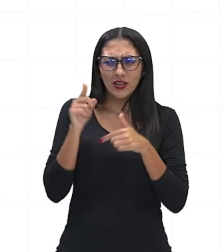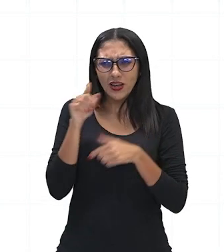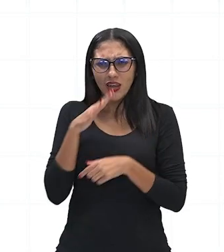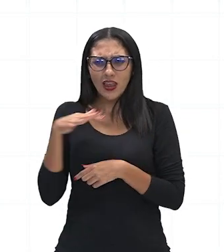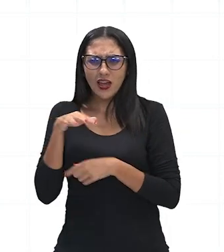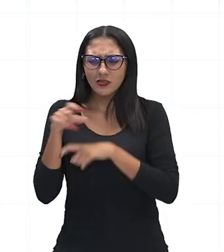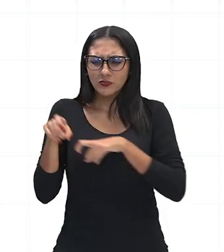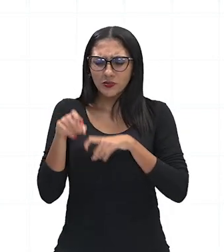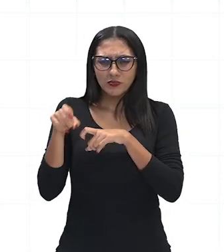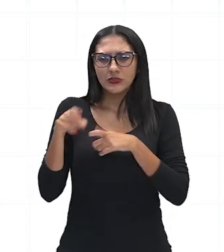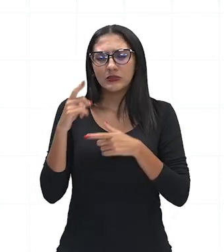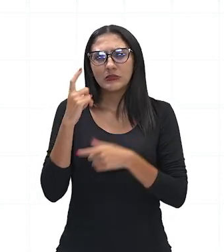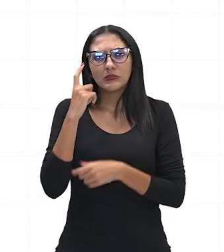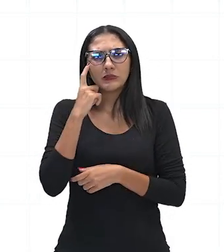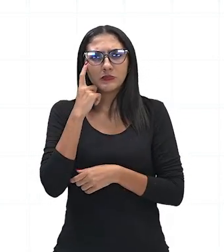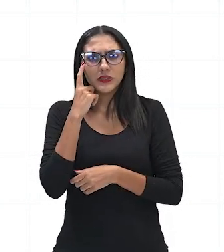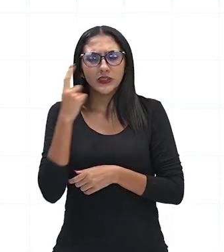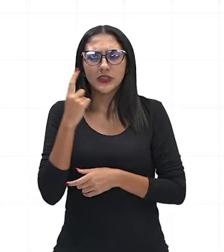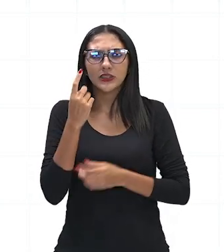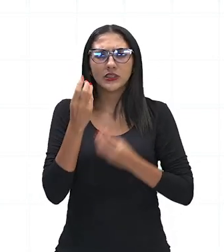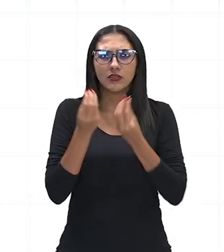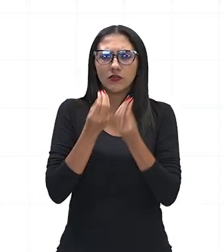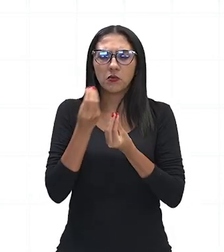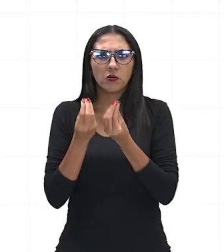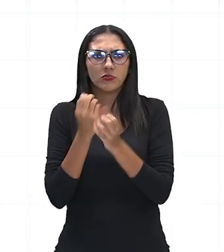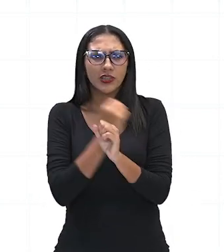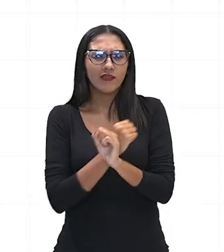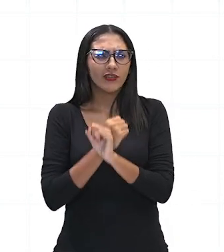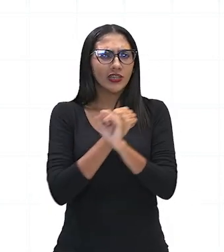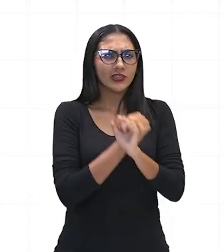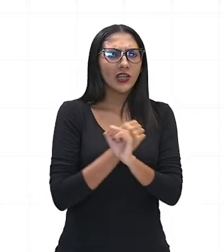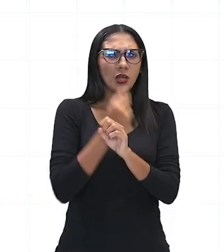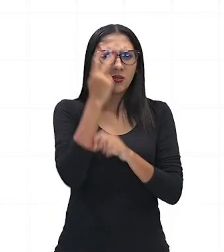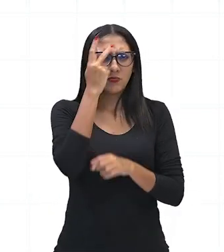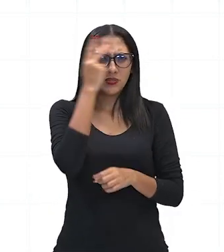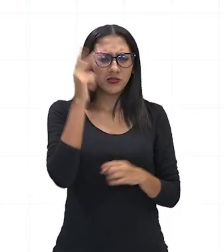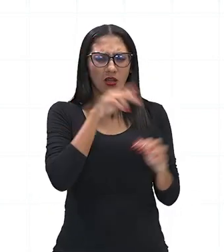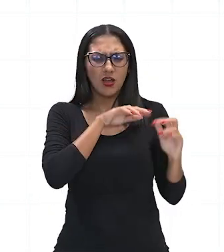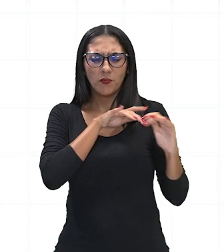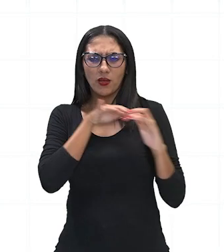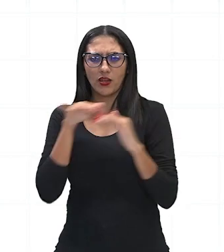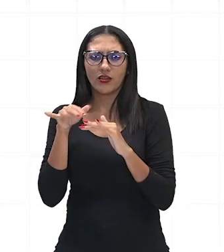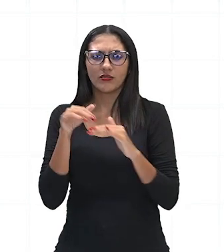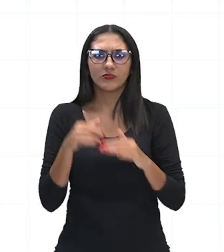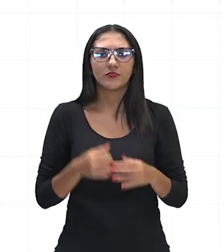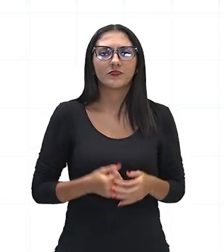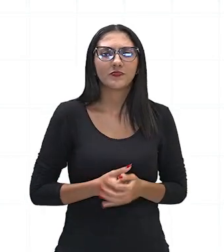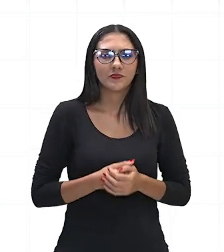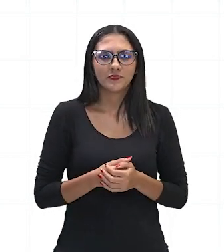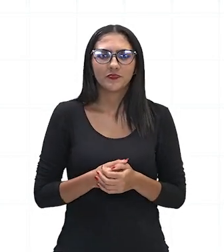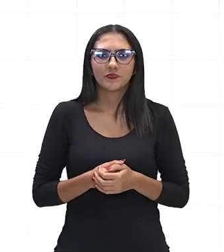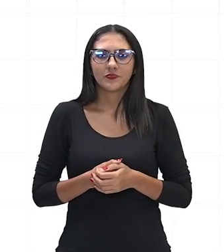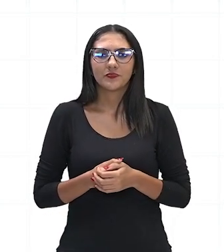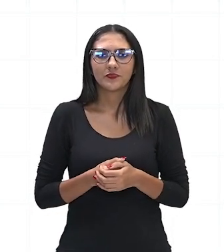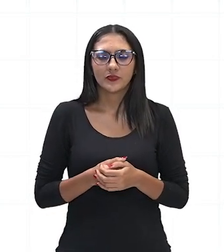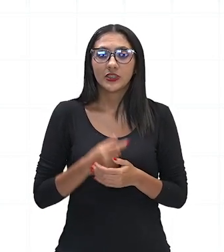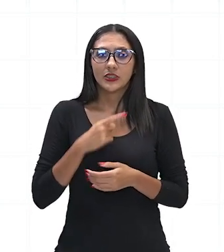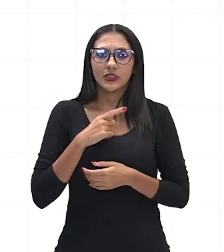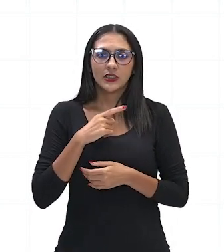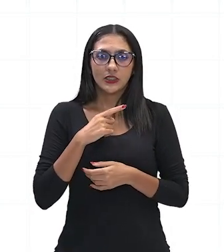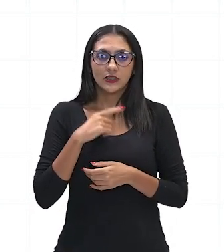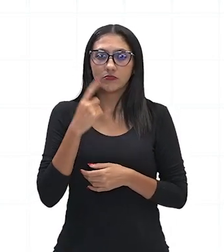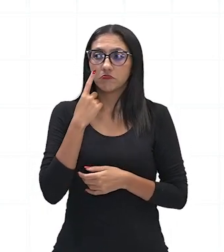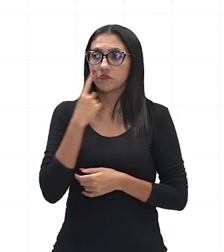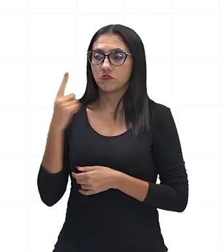na Tailândia. Temos aqui os principais protagonistas, né, dessa história do Muay Thai, que é o